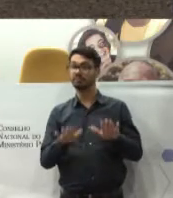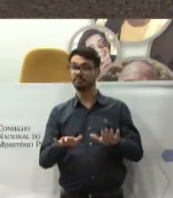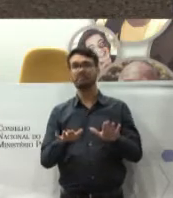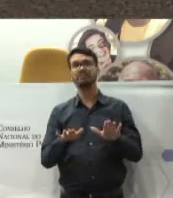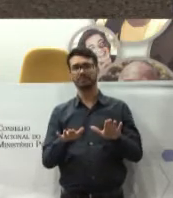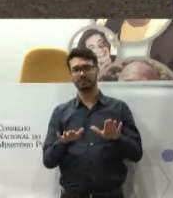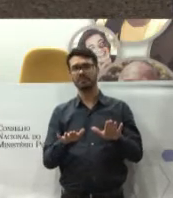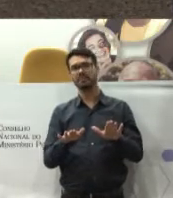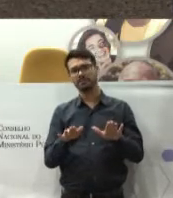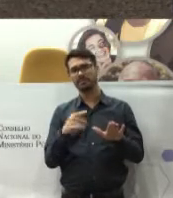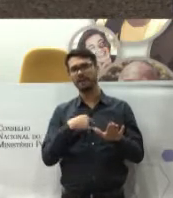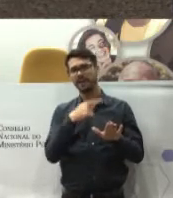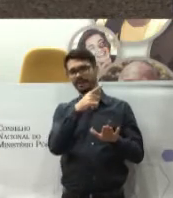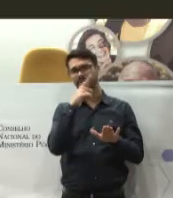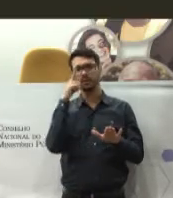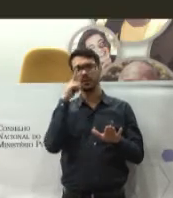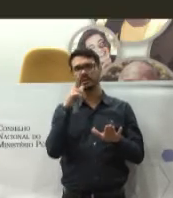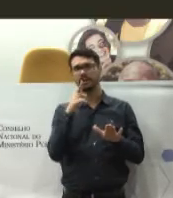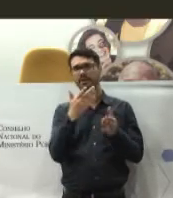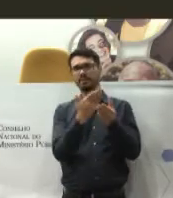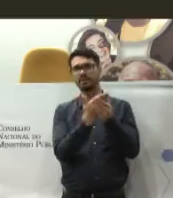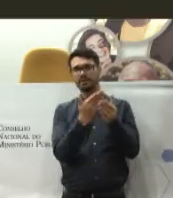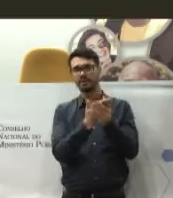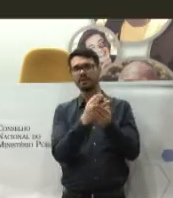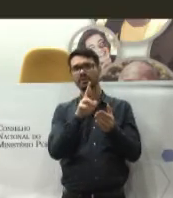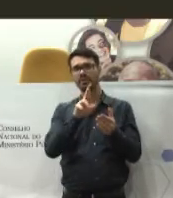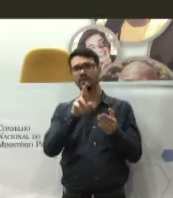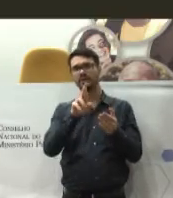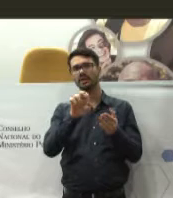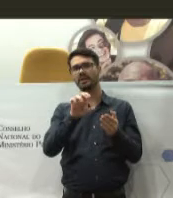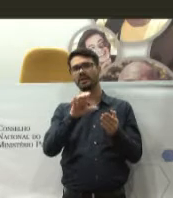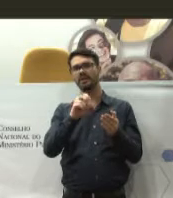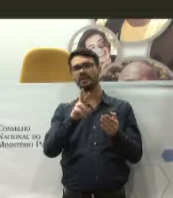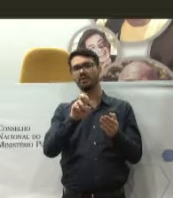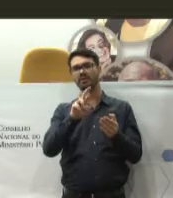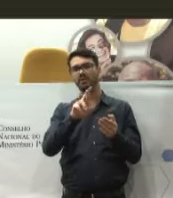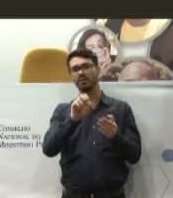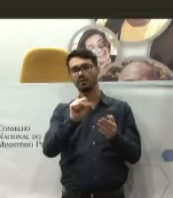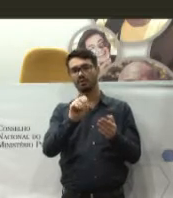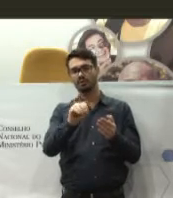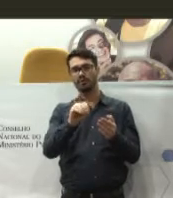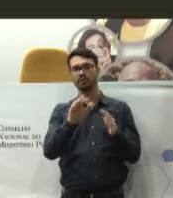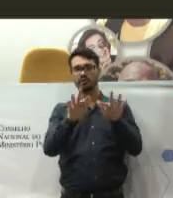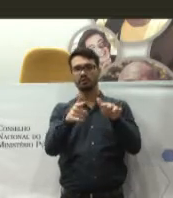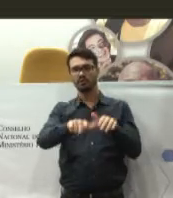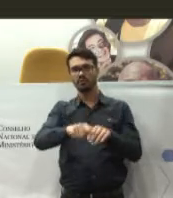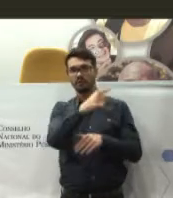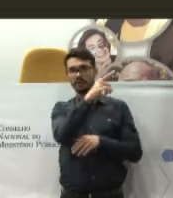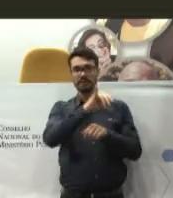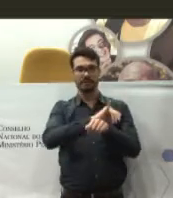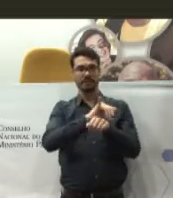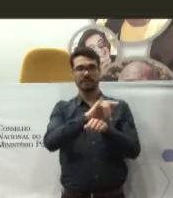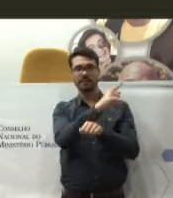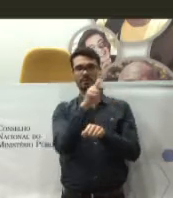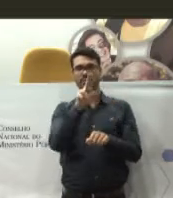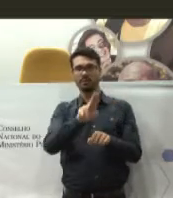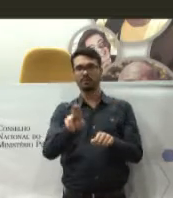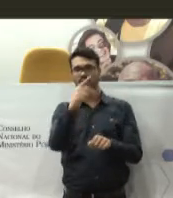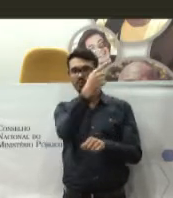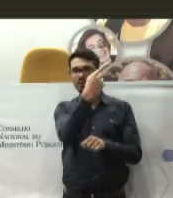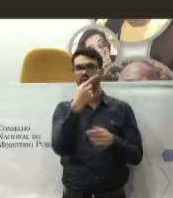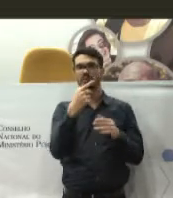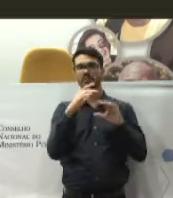Mas ainda está sujeito a recurso. Só para concluir, as estratégias que eu utilizei nessas demandas